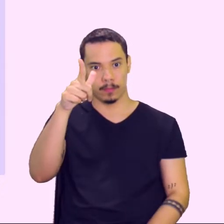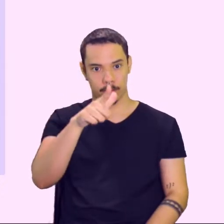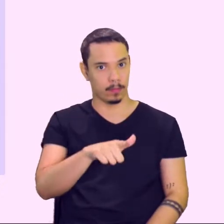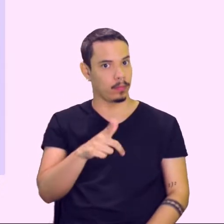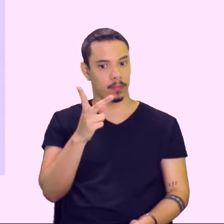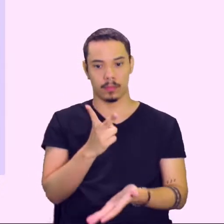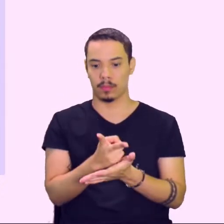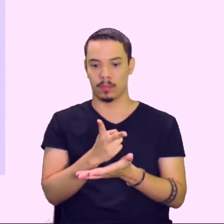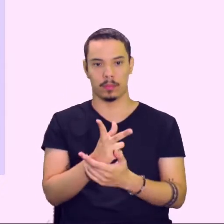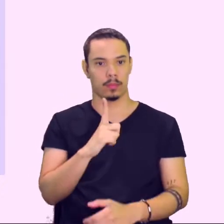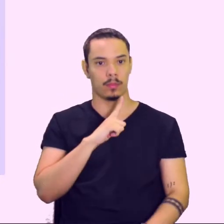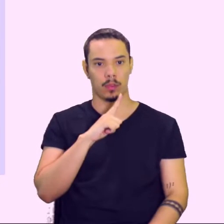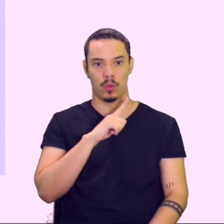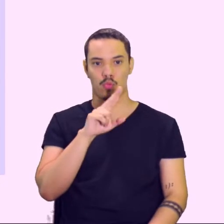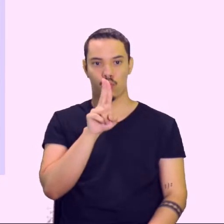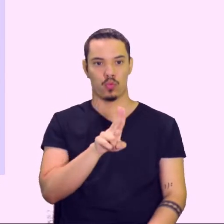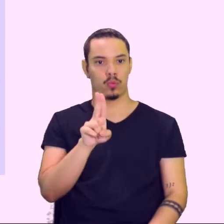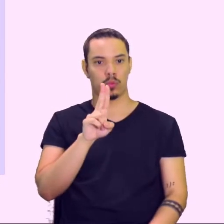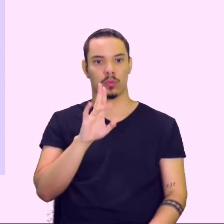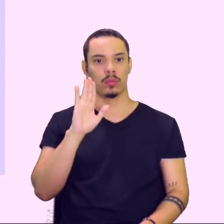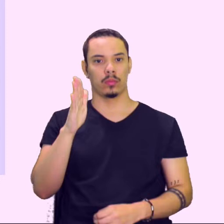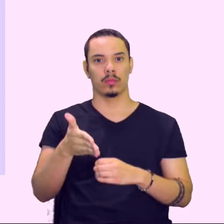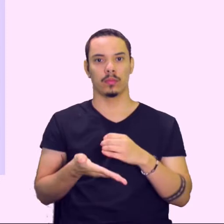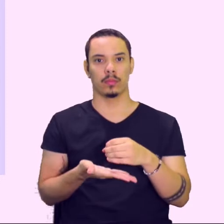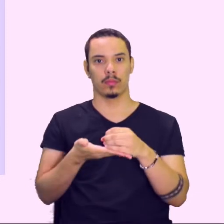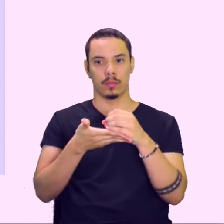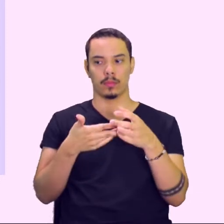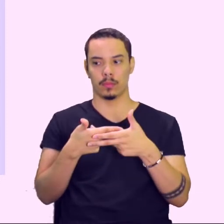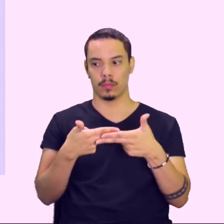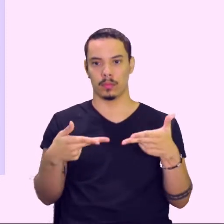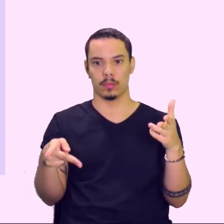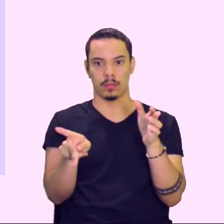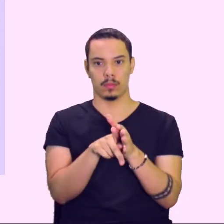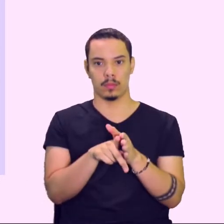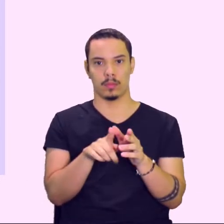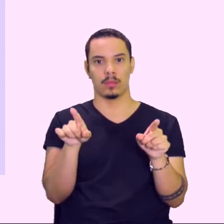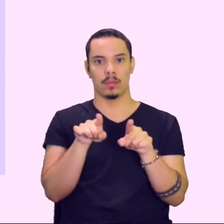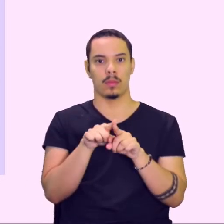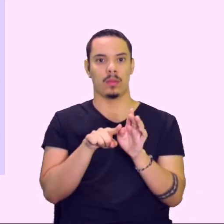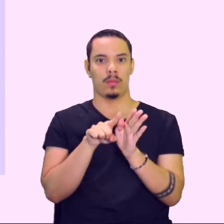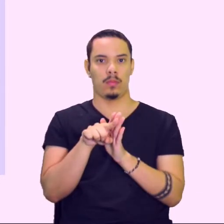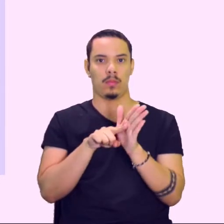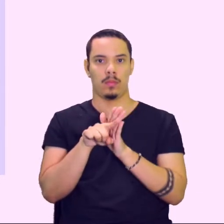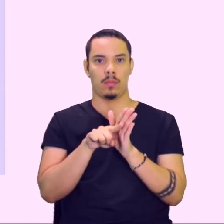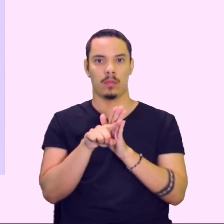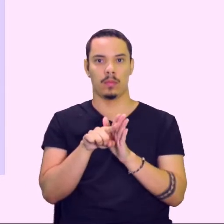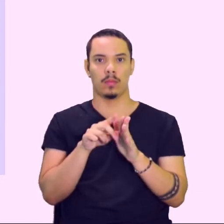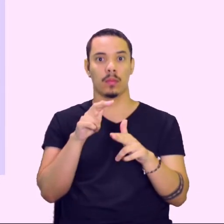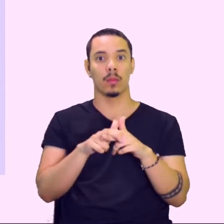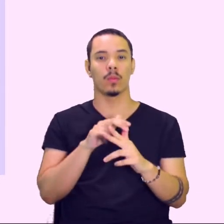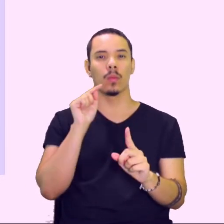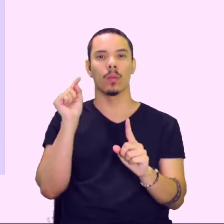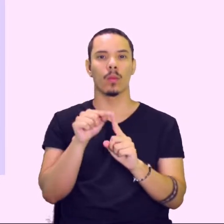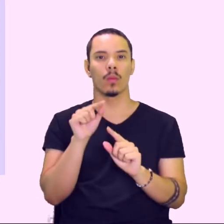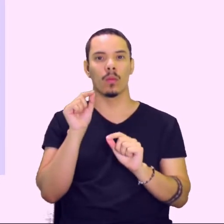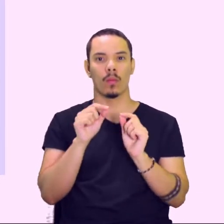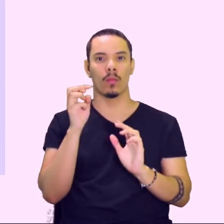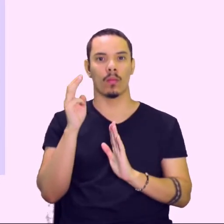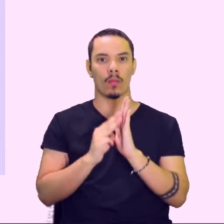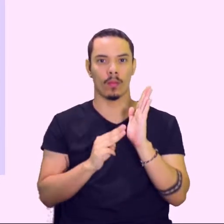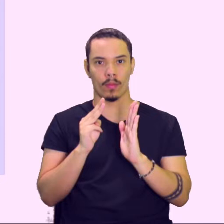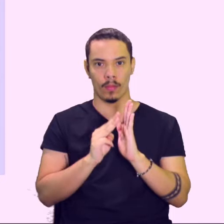né? Esse Verdade. uso múltiplo sustentável dos recursos florestais e a pesquisa científica, com ênfase em métodos